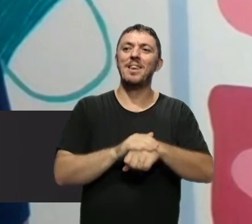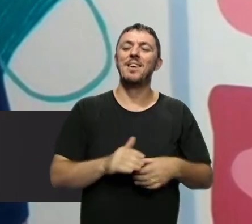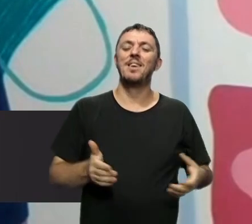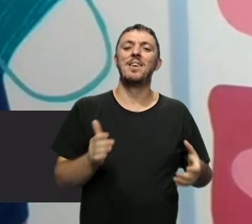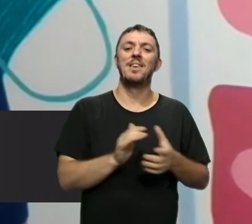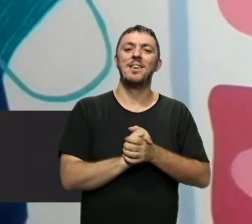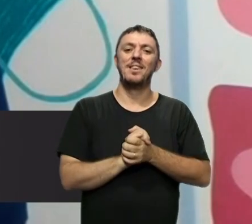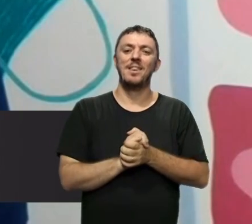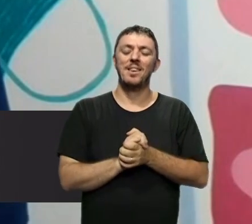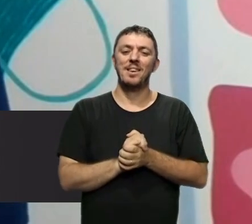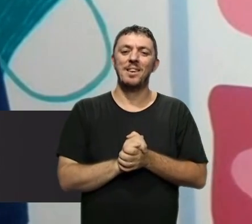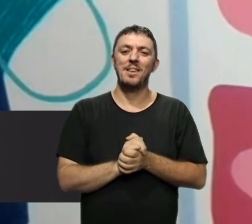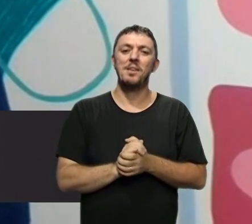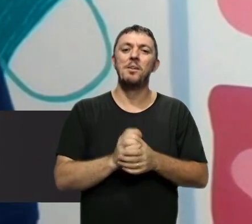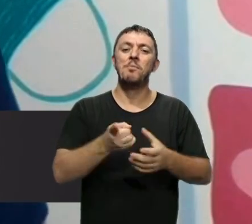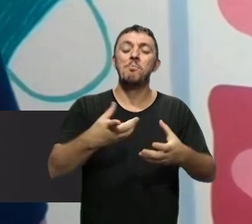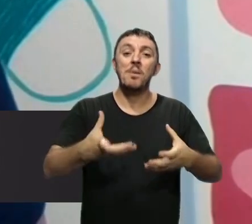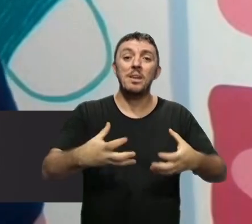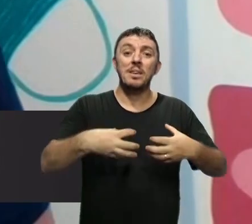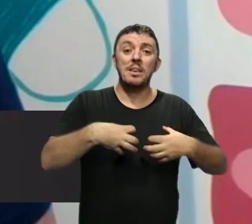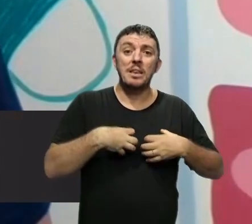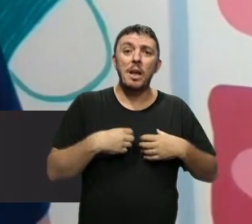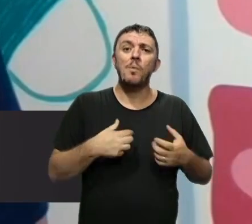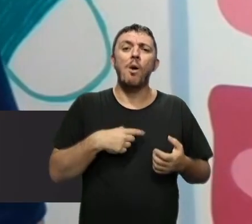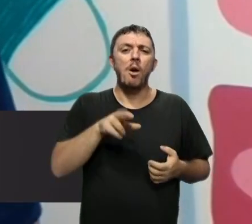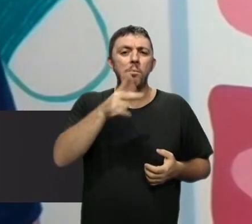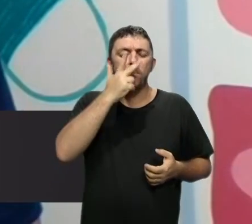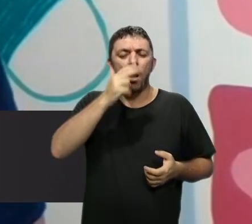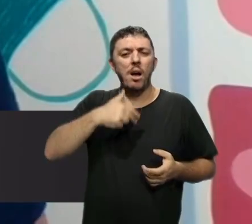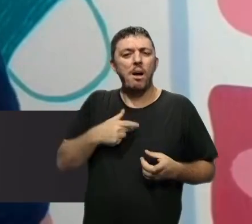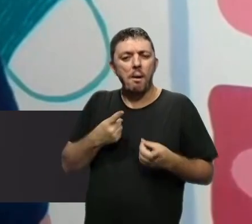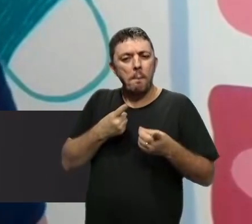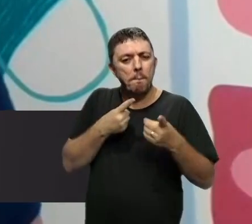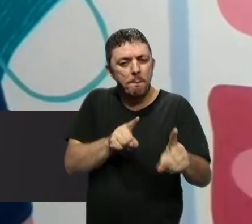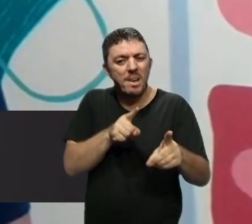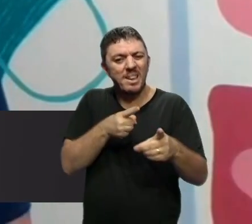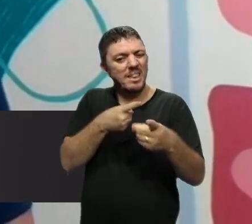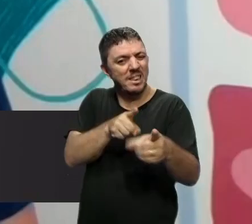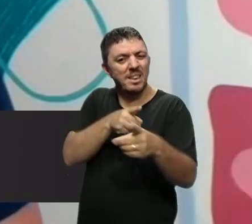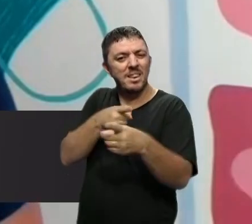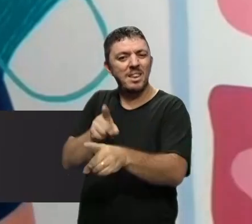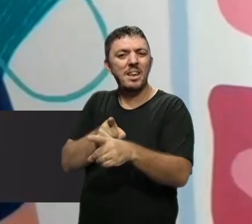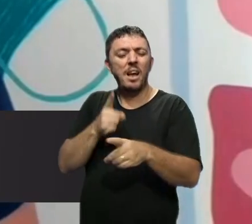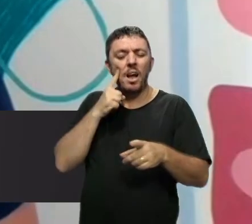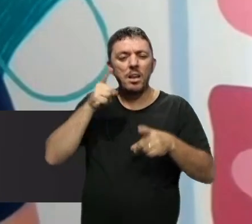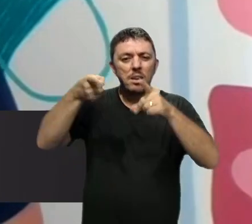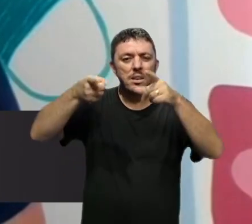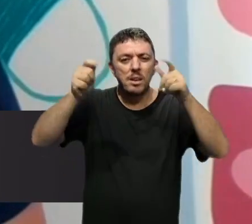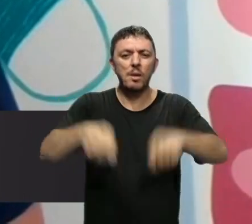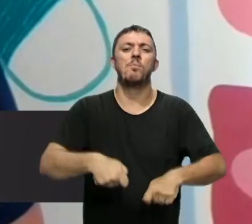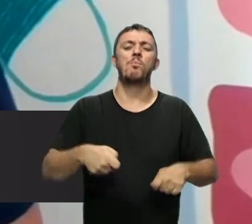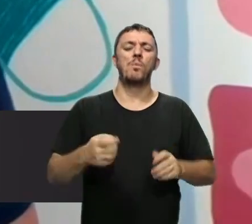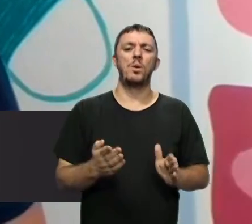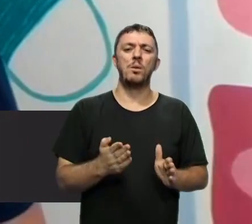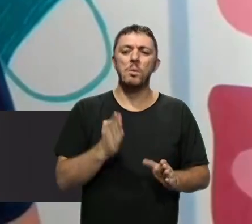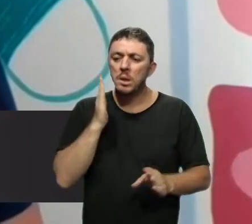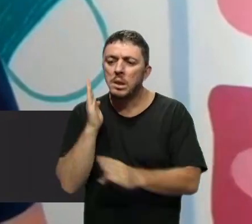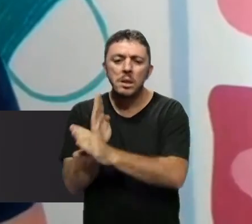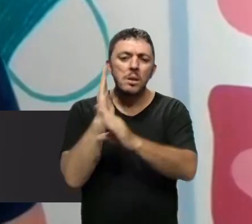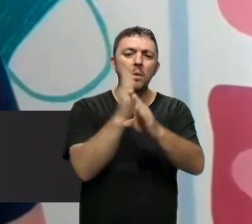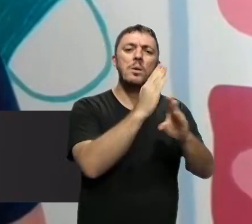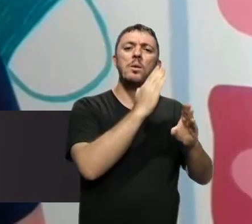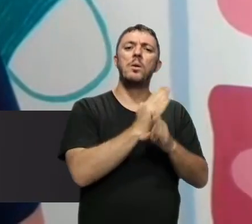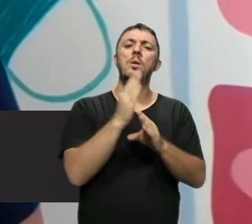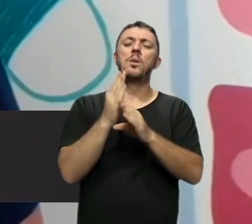sinta muito provocado e provocada a achar essas possibilidades, né? Então,